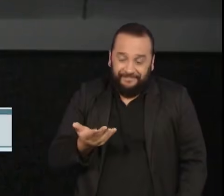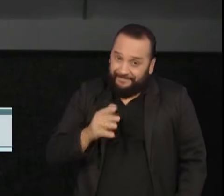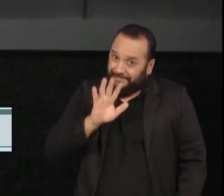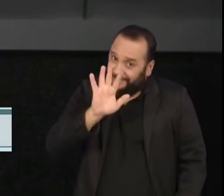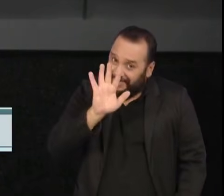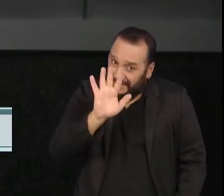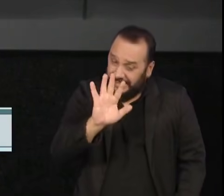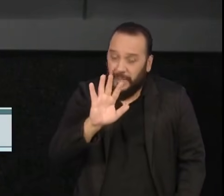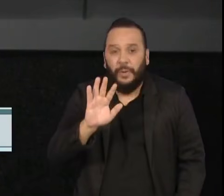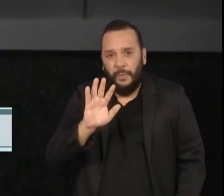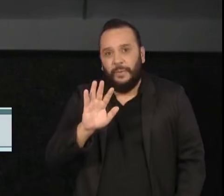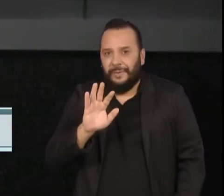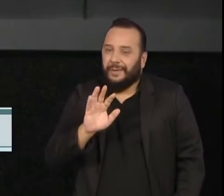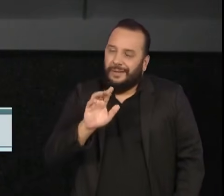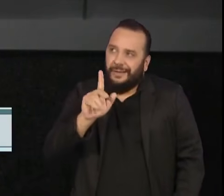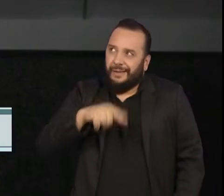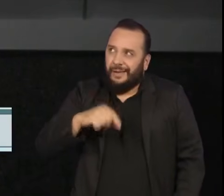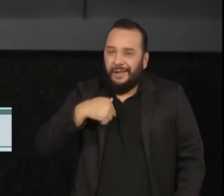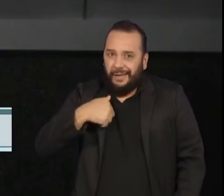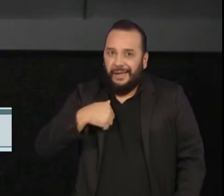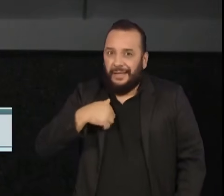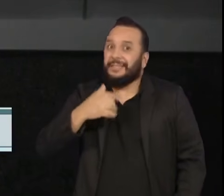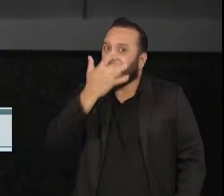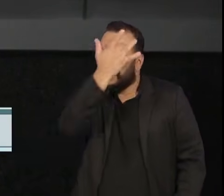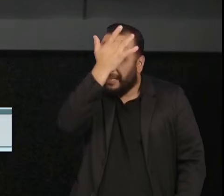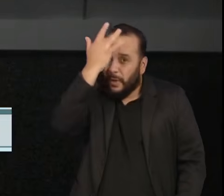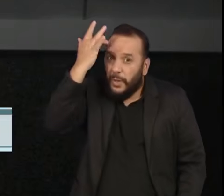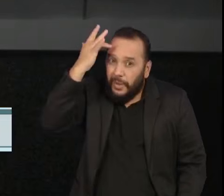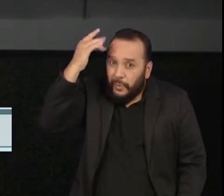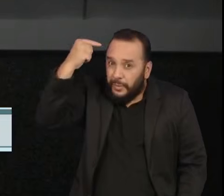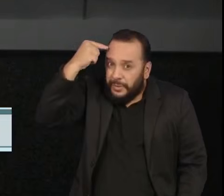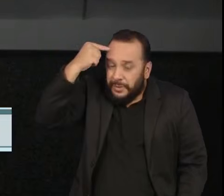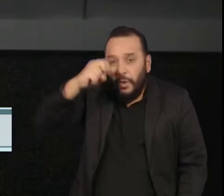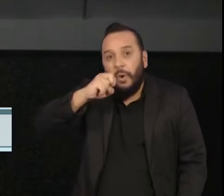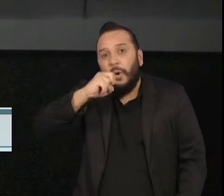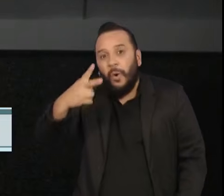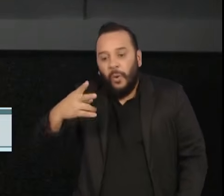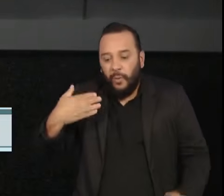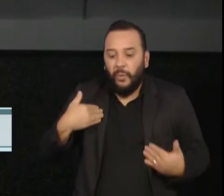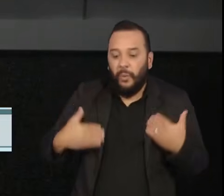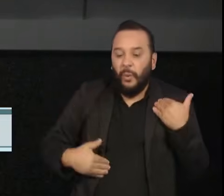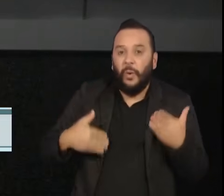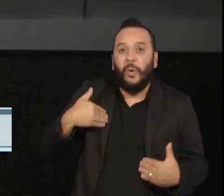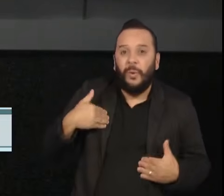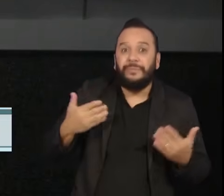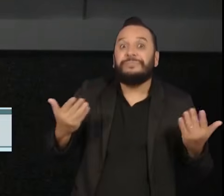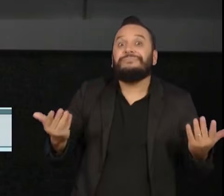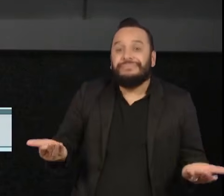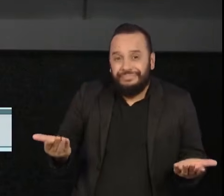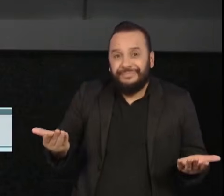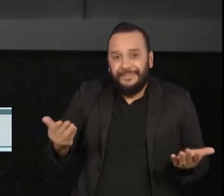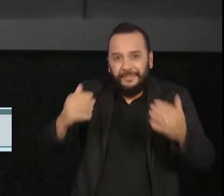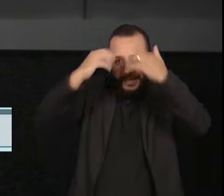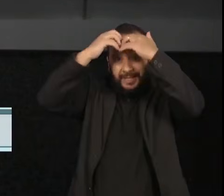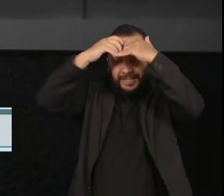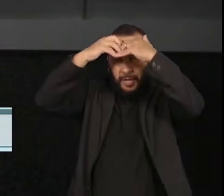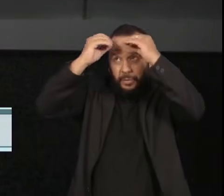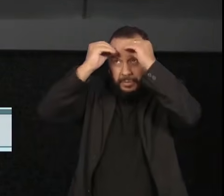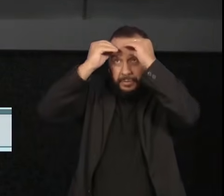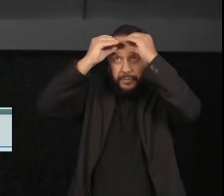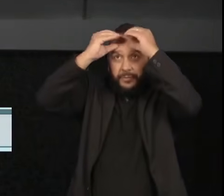ser considerada também como uma condição de saúde mental com um componente do neurodesenvolvimento